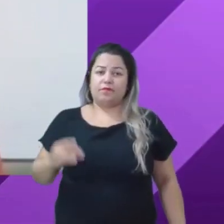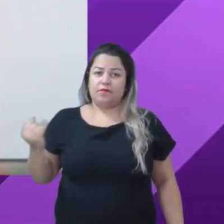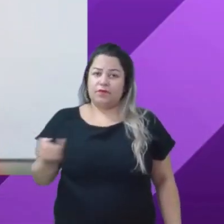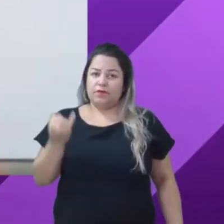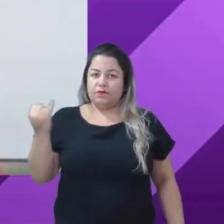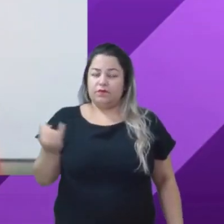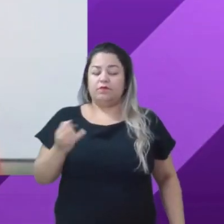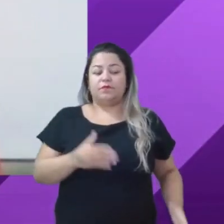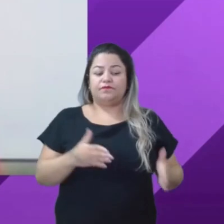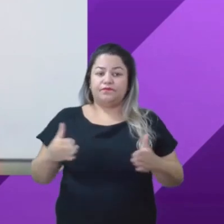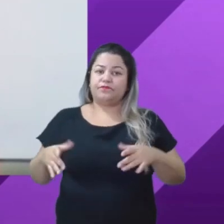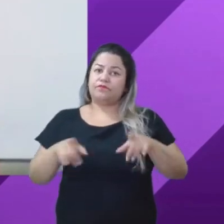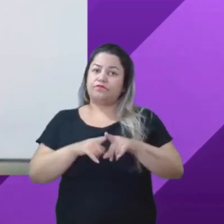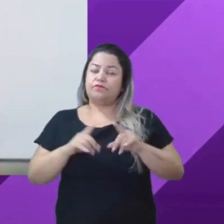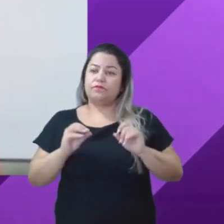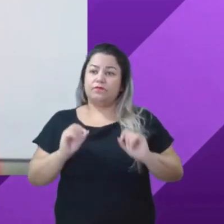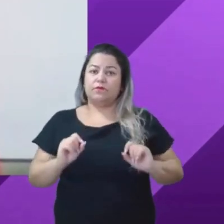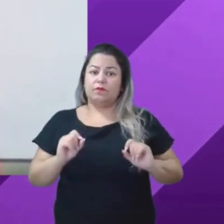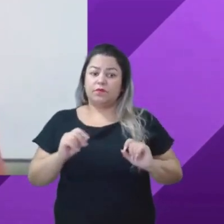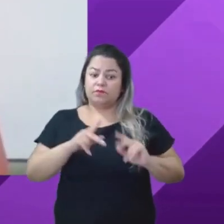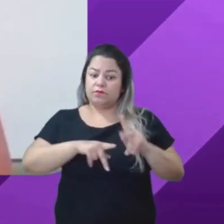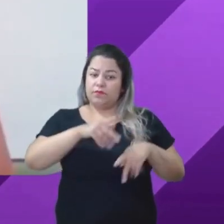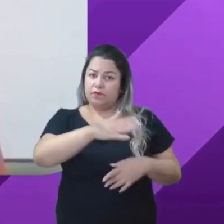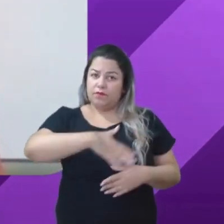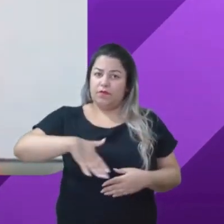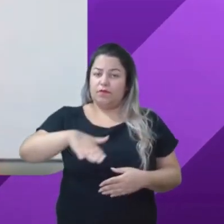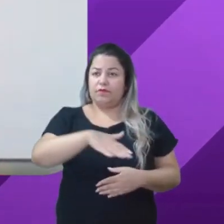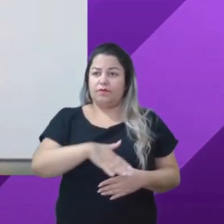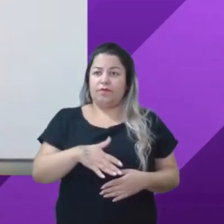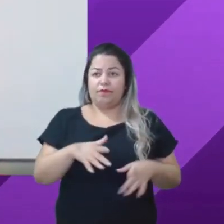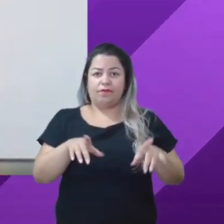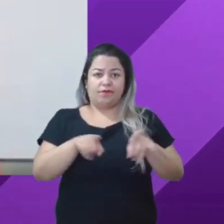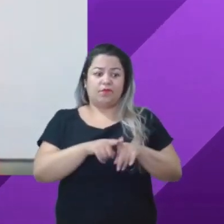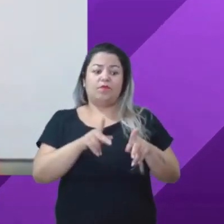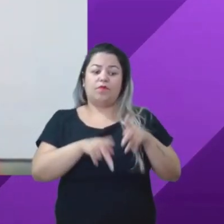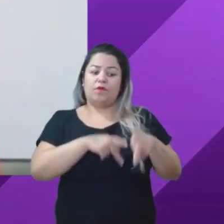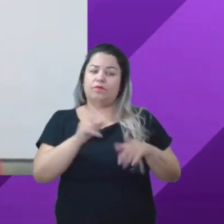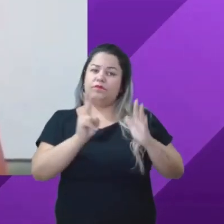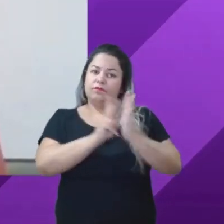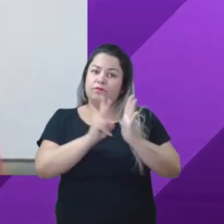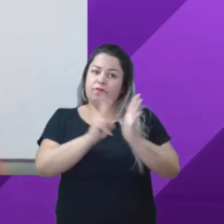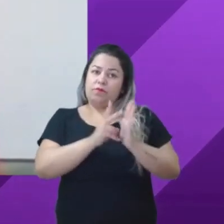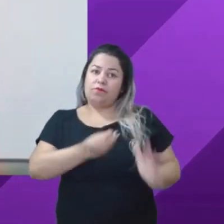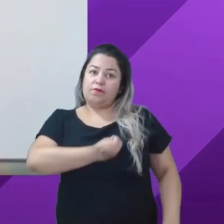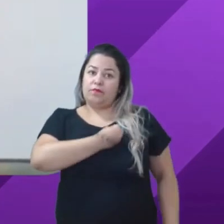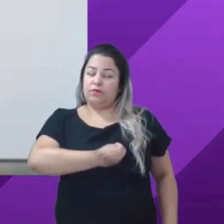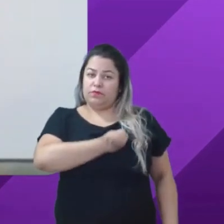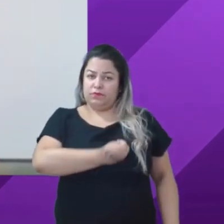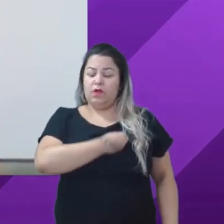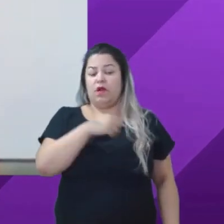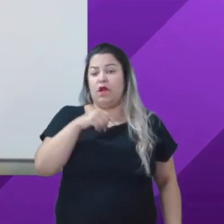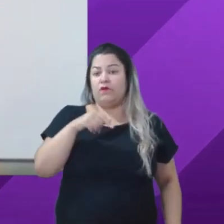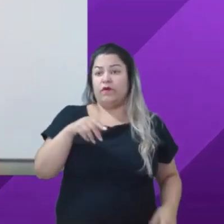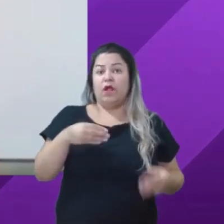construir um processo de desumanização desse povo, né? De desumanização dos povos indígenas que aqui viviam e que aqui vivem, como